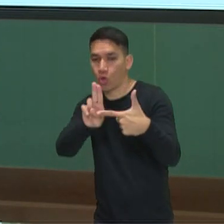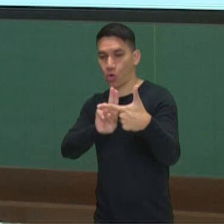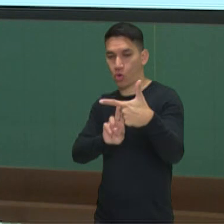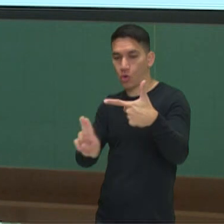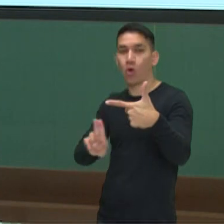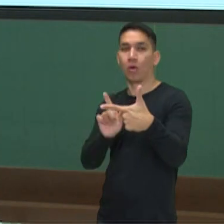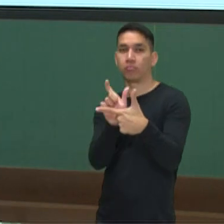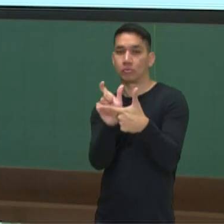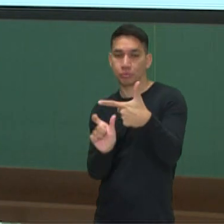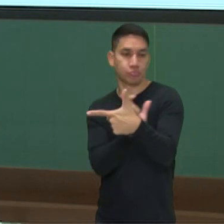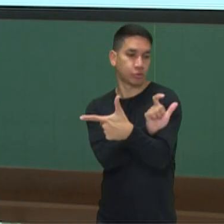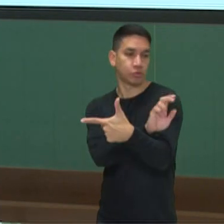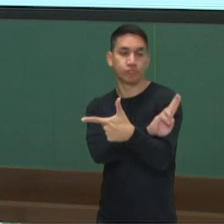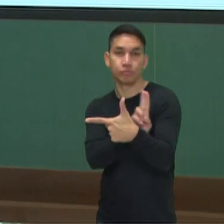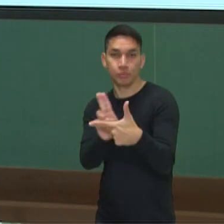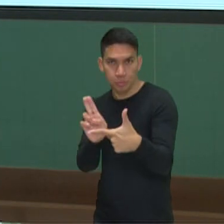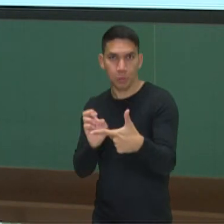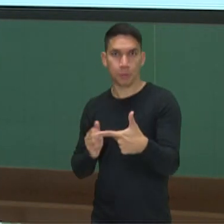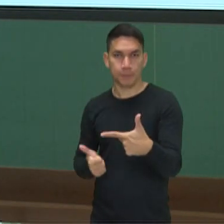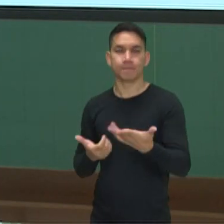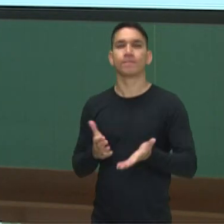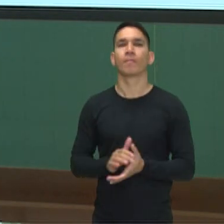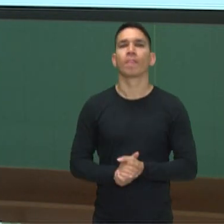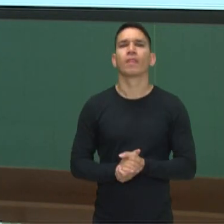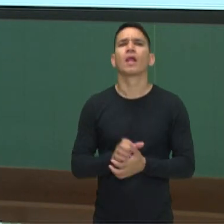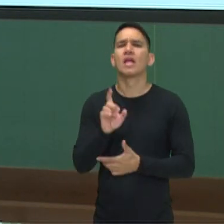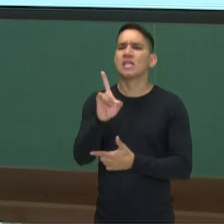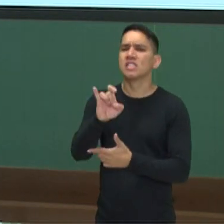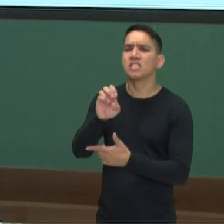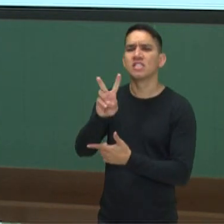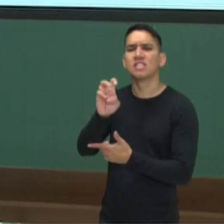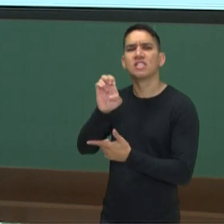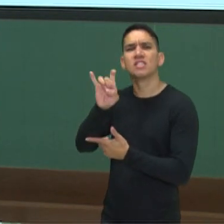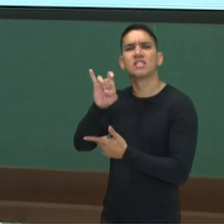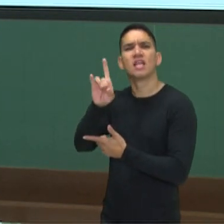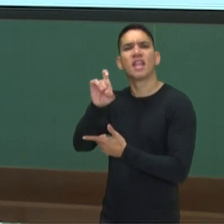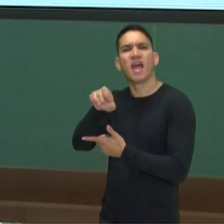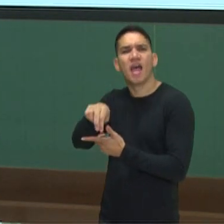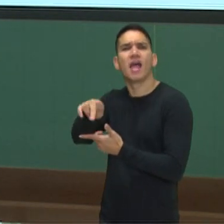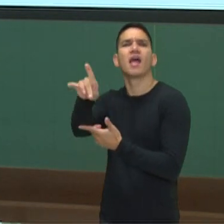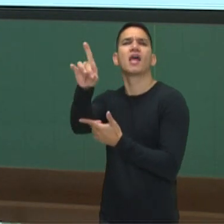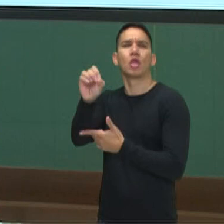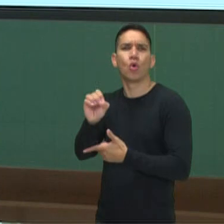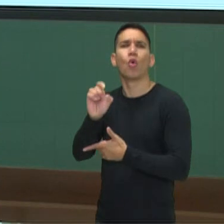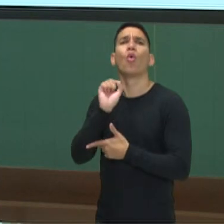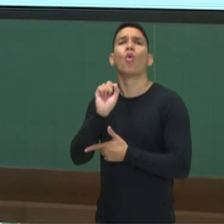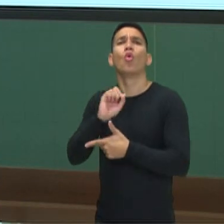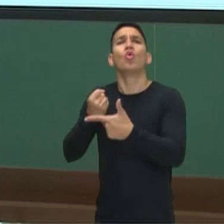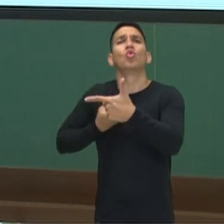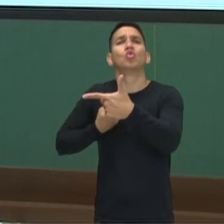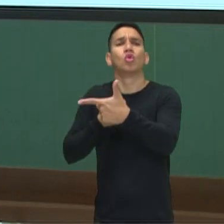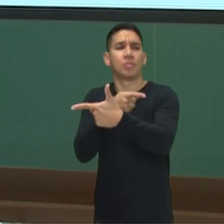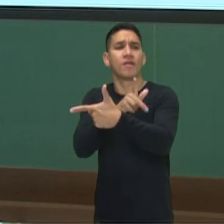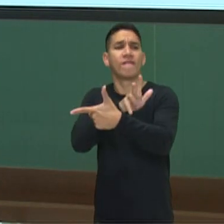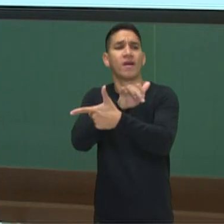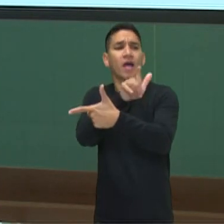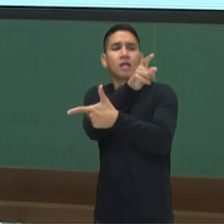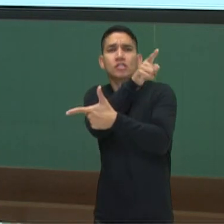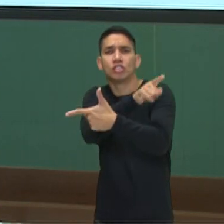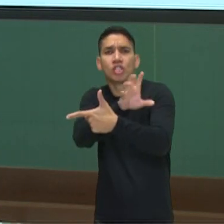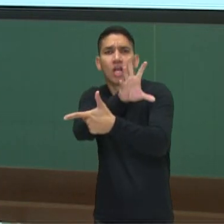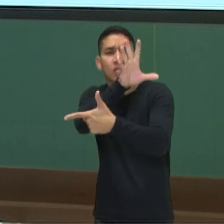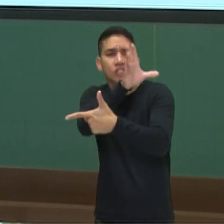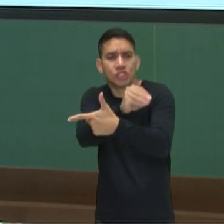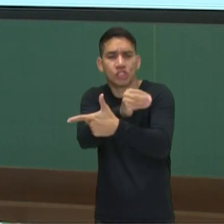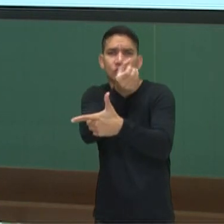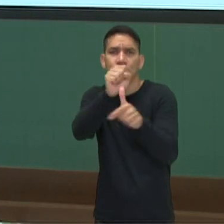operação matemática. Dividendo é o número que eu vou dividir. Quociente